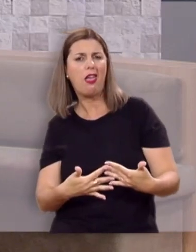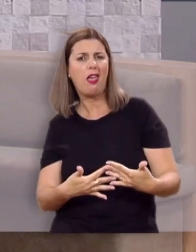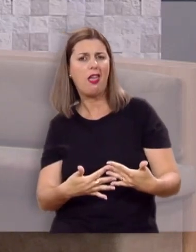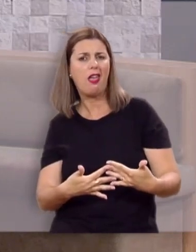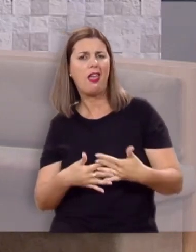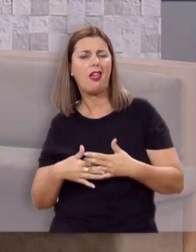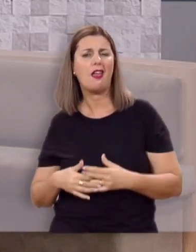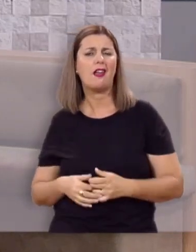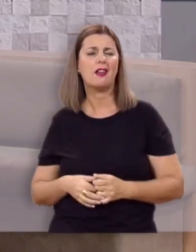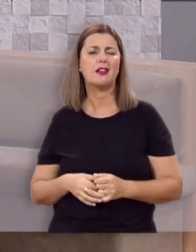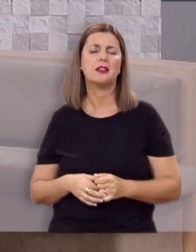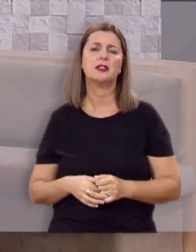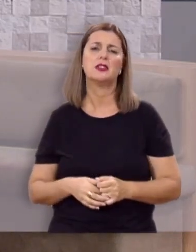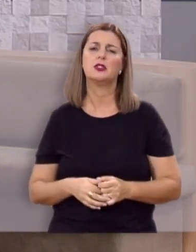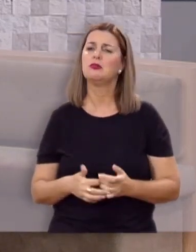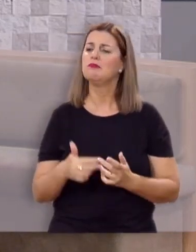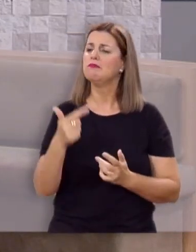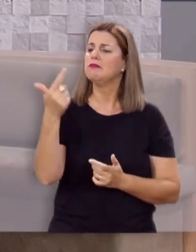não